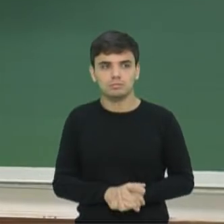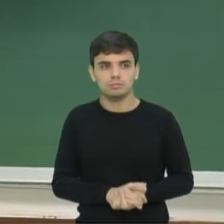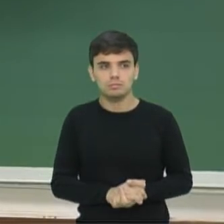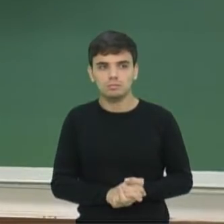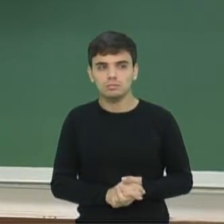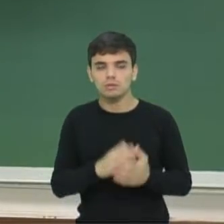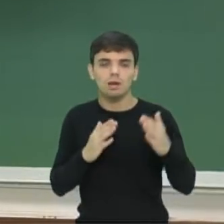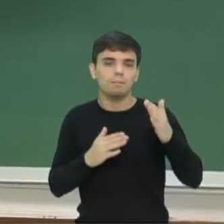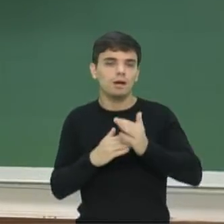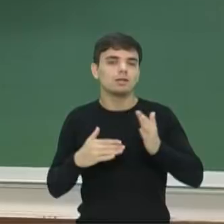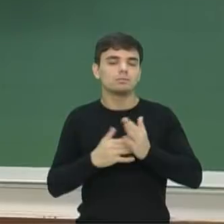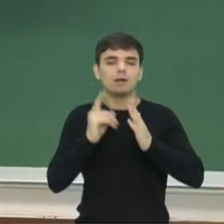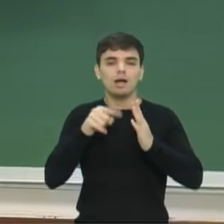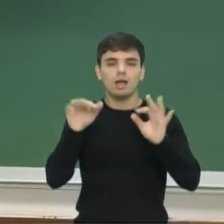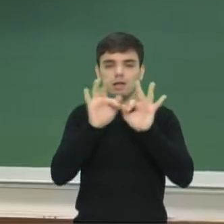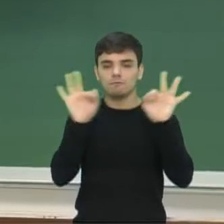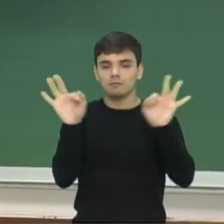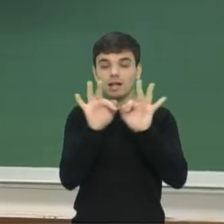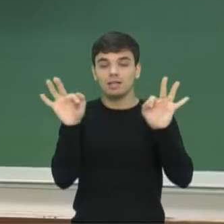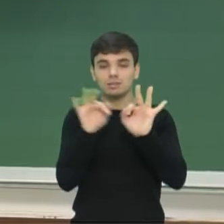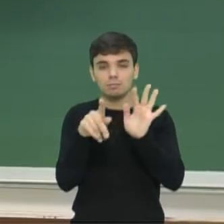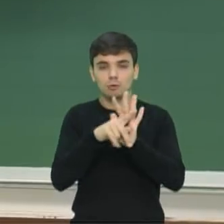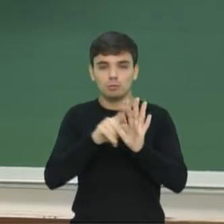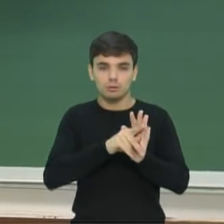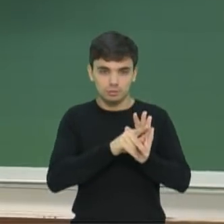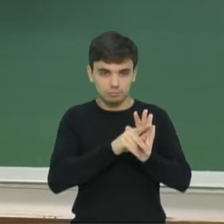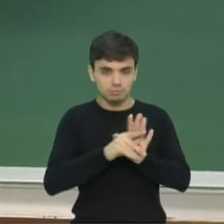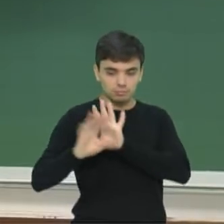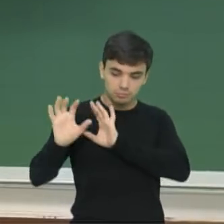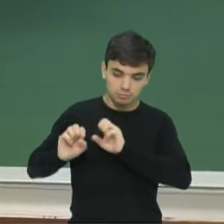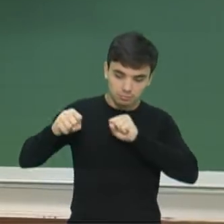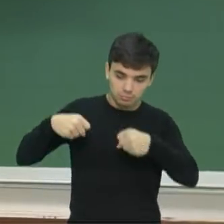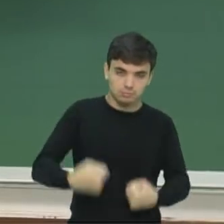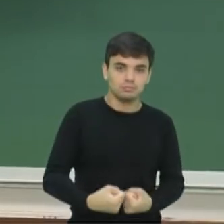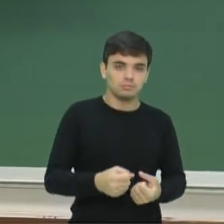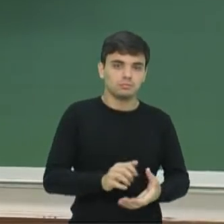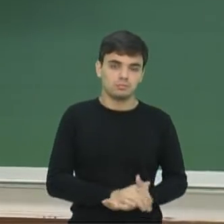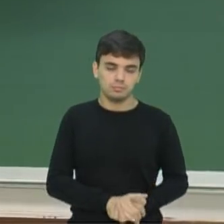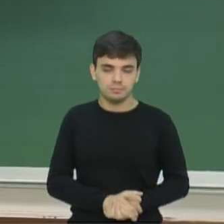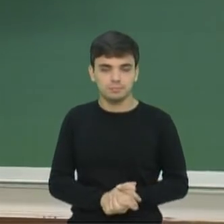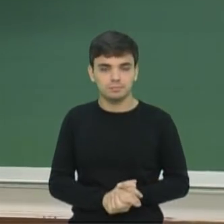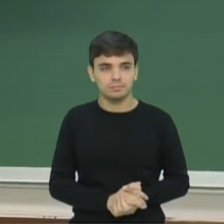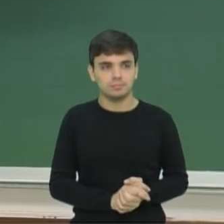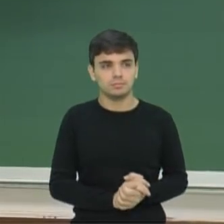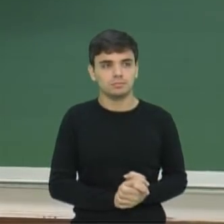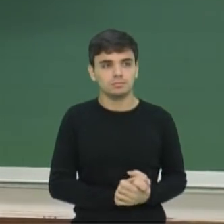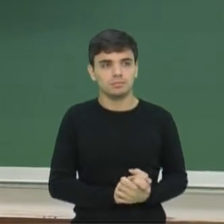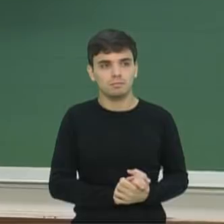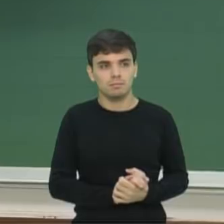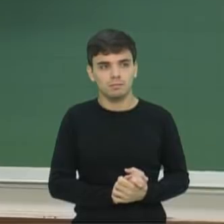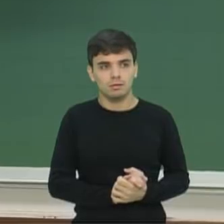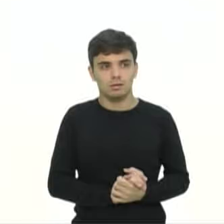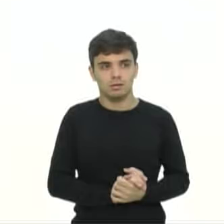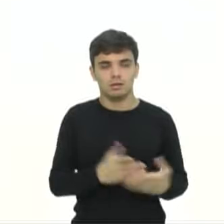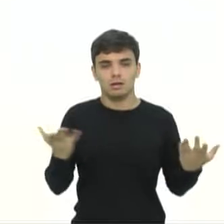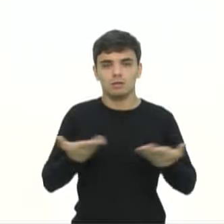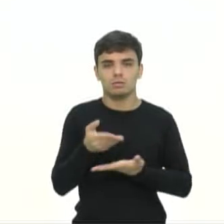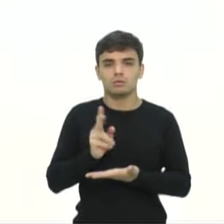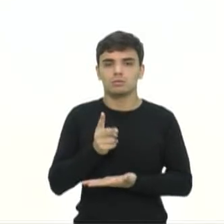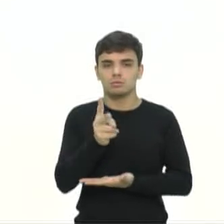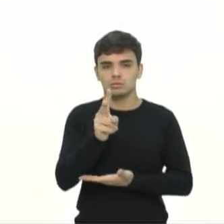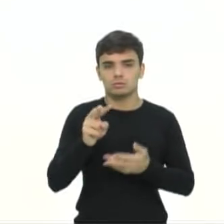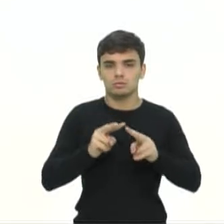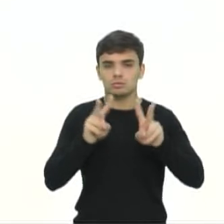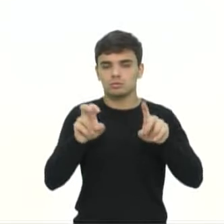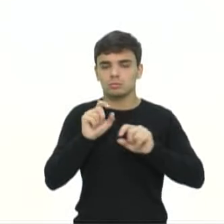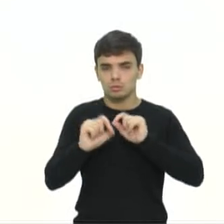frases atribuídas a Jigoro Kano, que foi o criador do judô. Continuando, então, essas máximas falam o